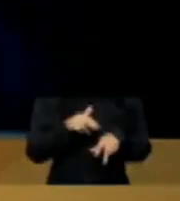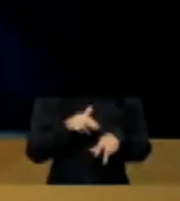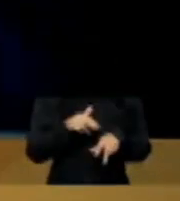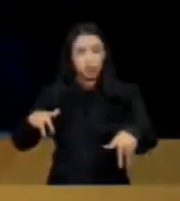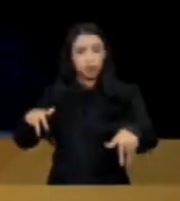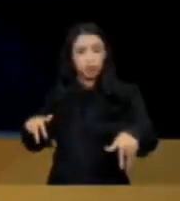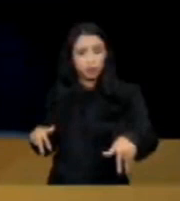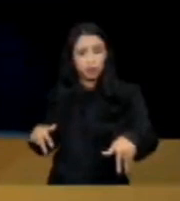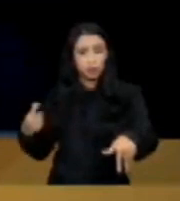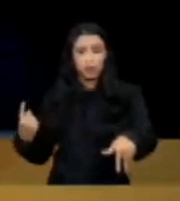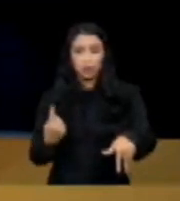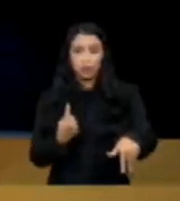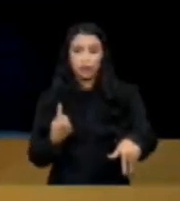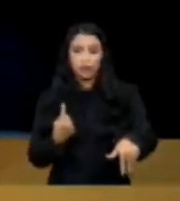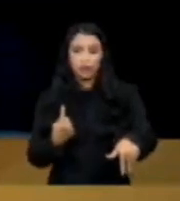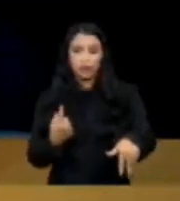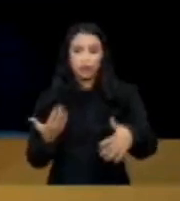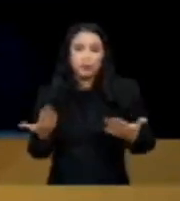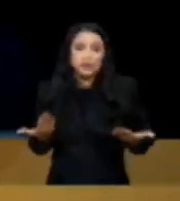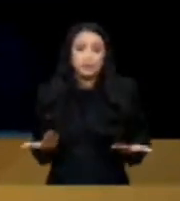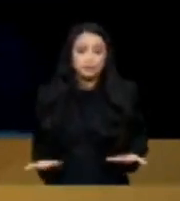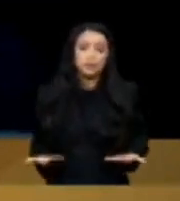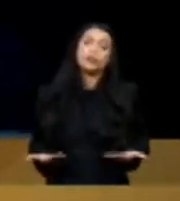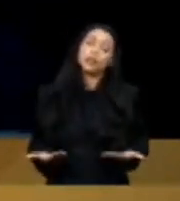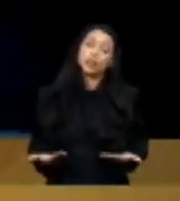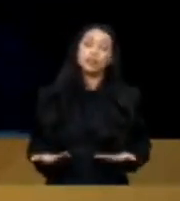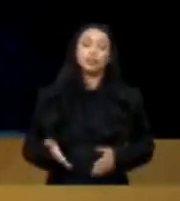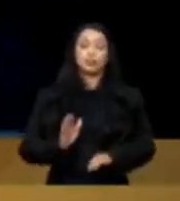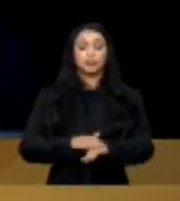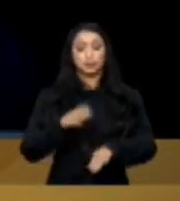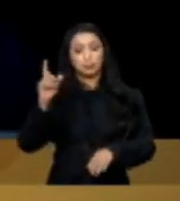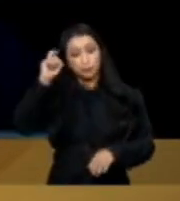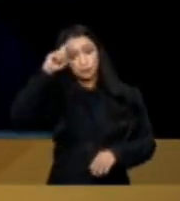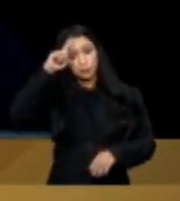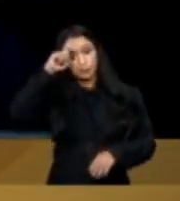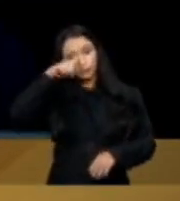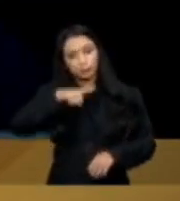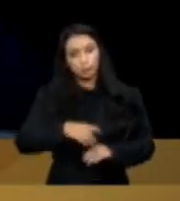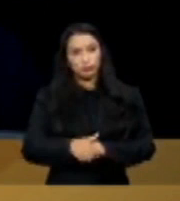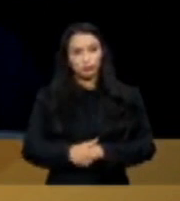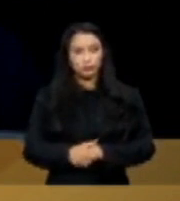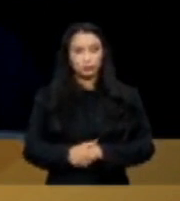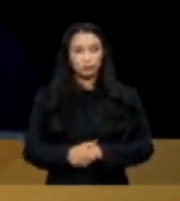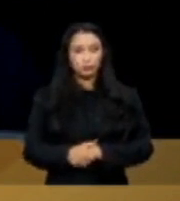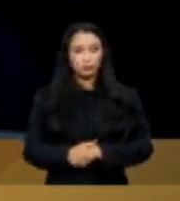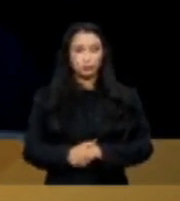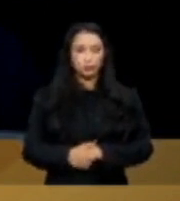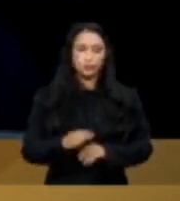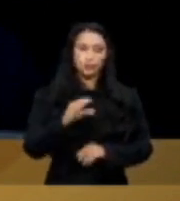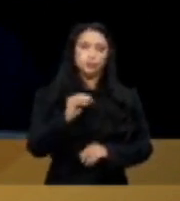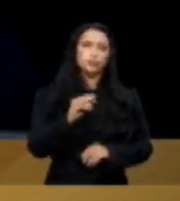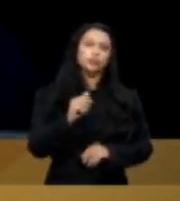que também contribui para a tornar mais difícil esses dias da Covid. Daí porque a cota